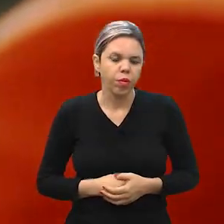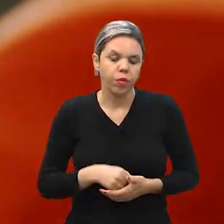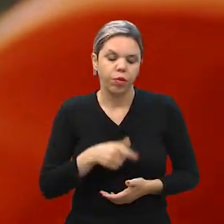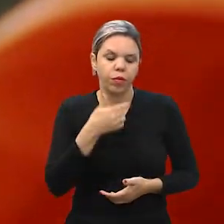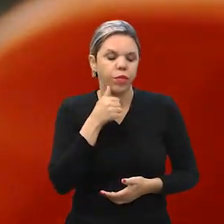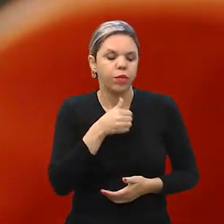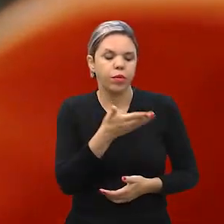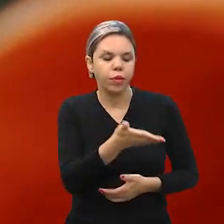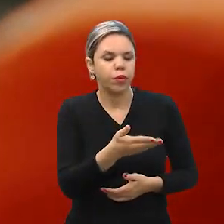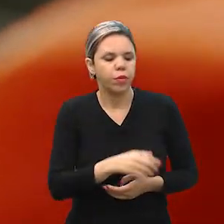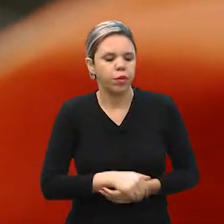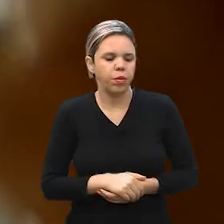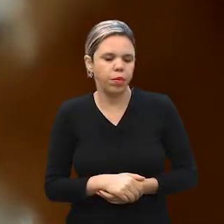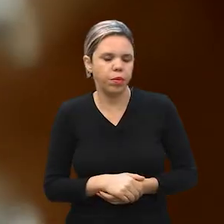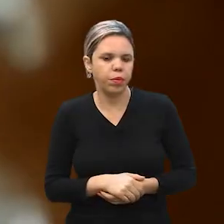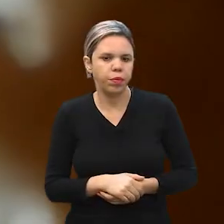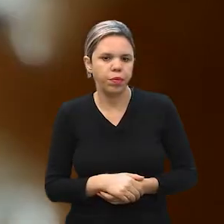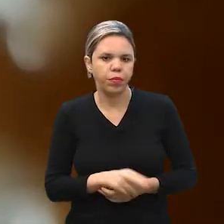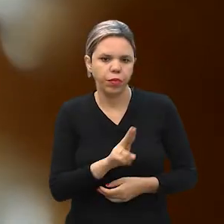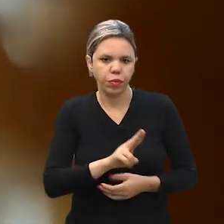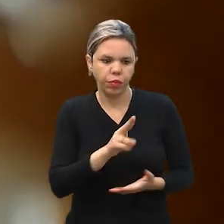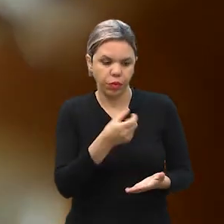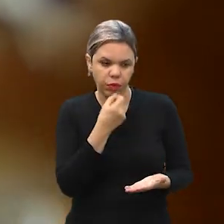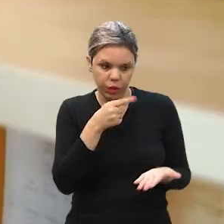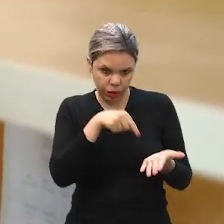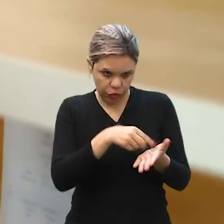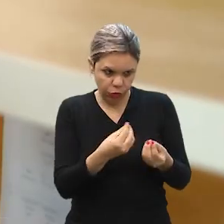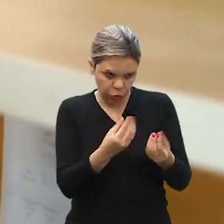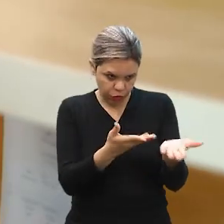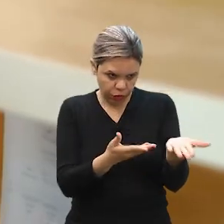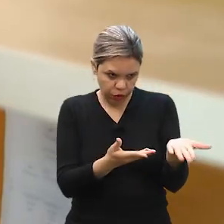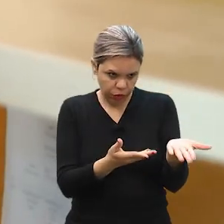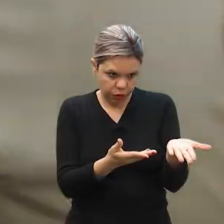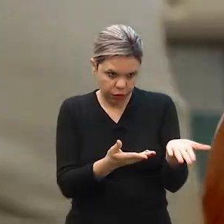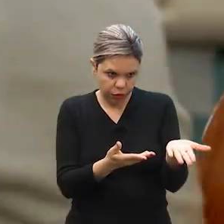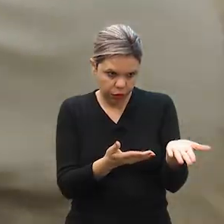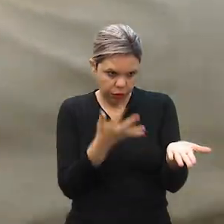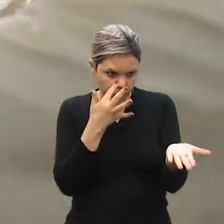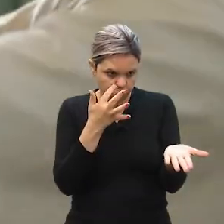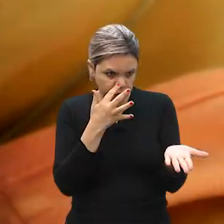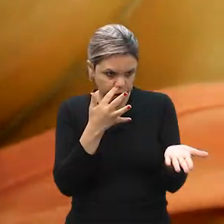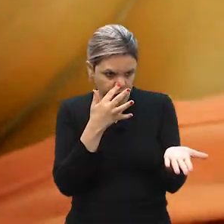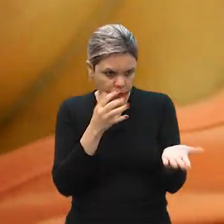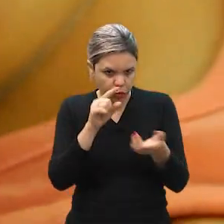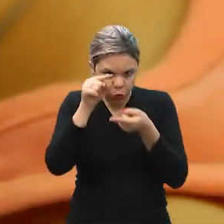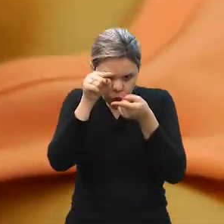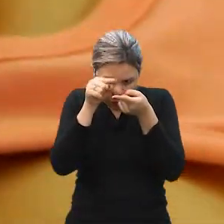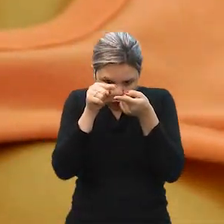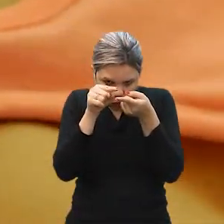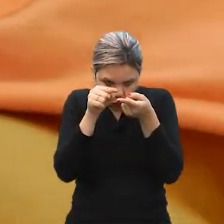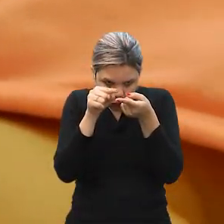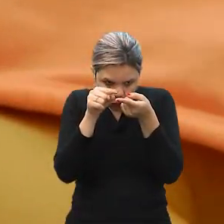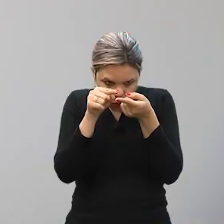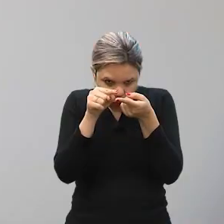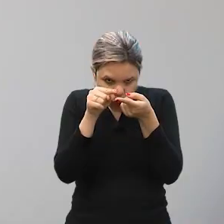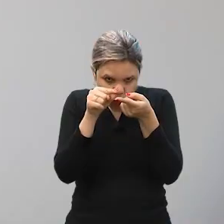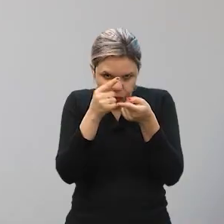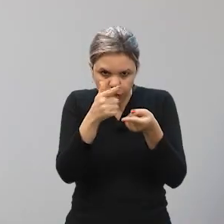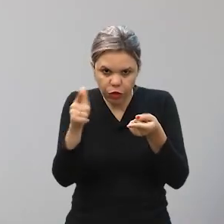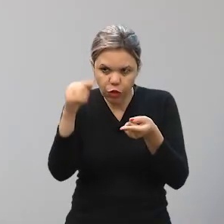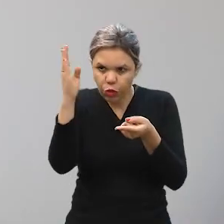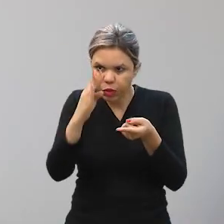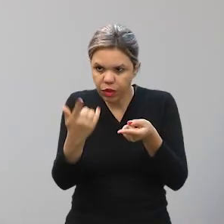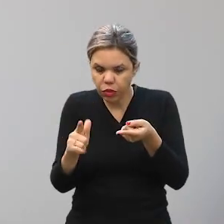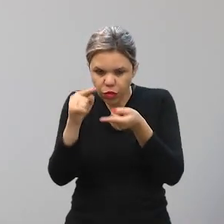Você vai usar esse remédio que eu vou dar, e por incrível que pareça, era um frasquinho de asparaginase, que não tinha no